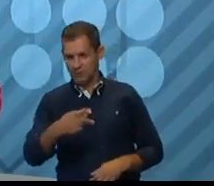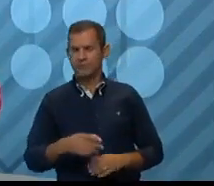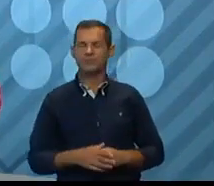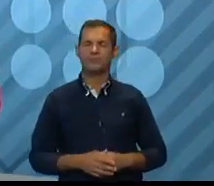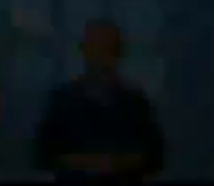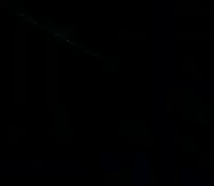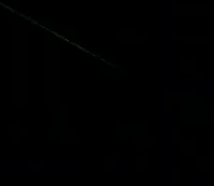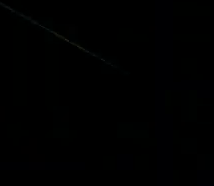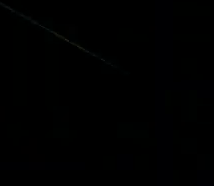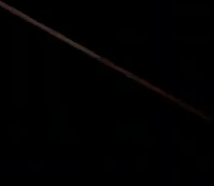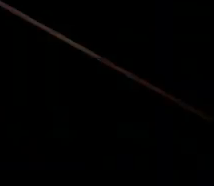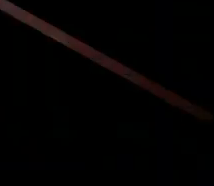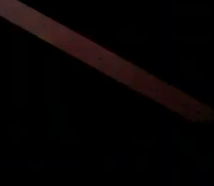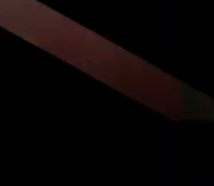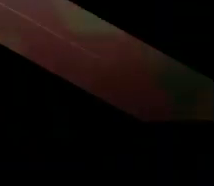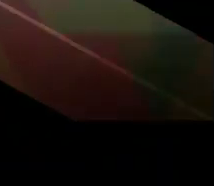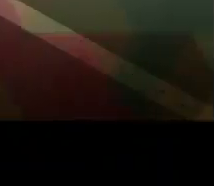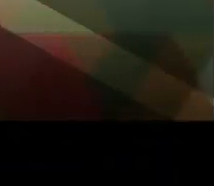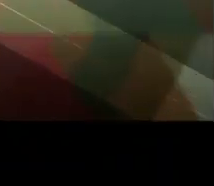problema.